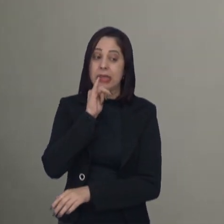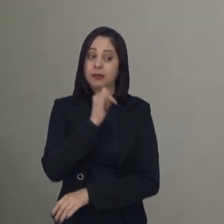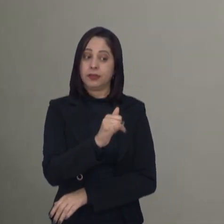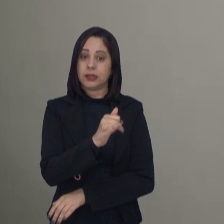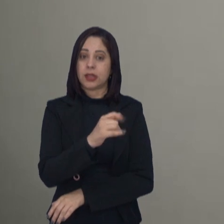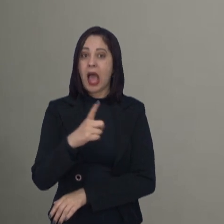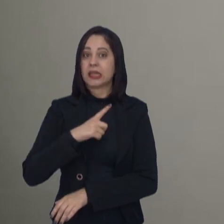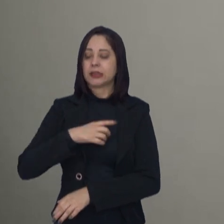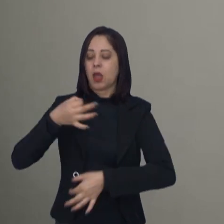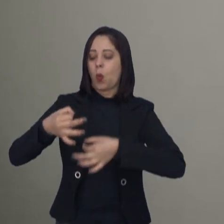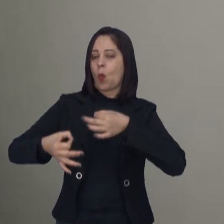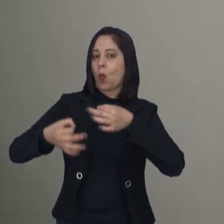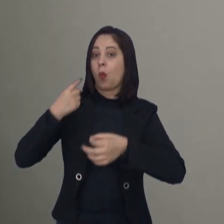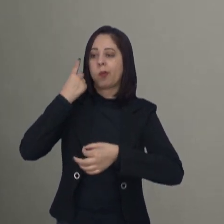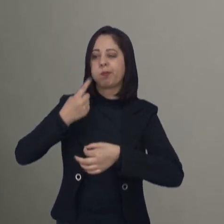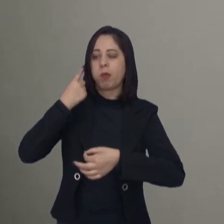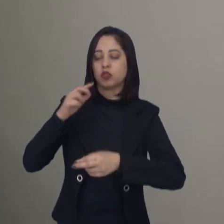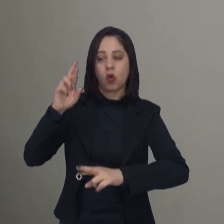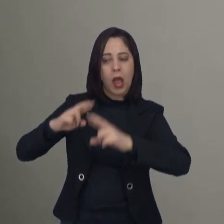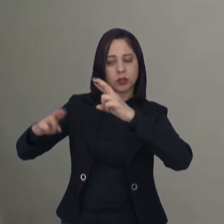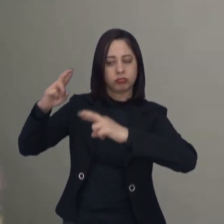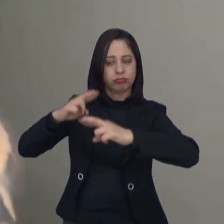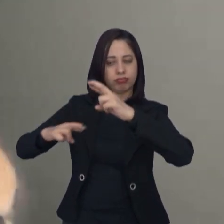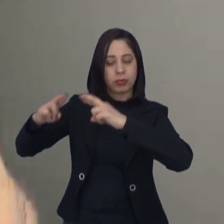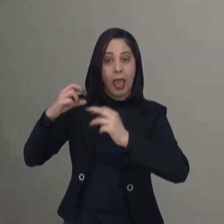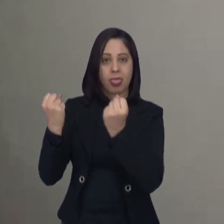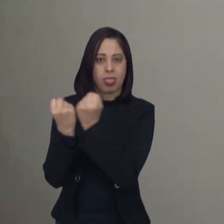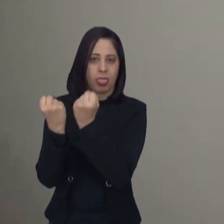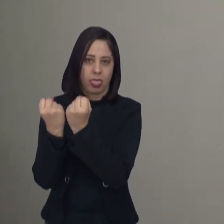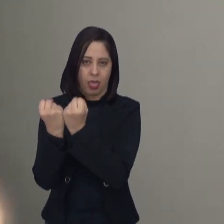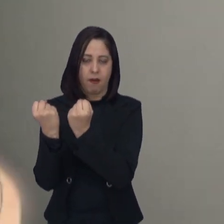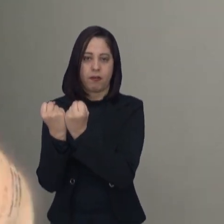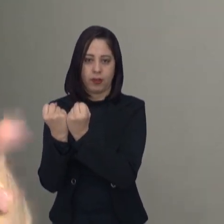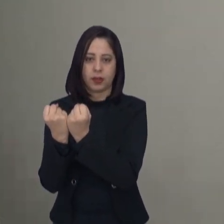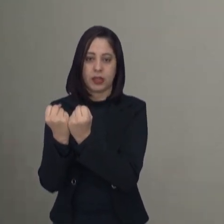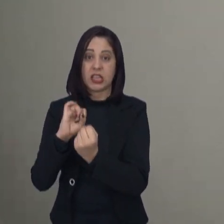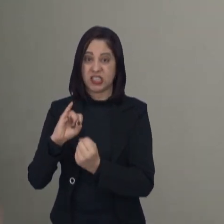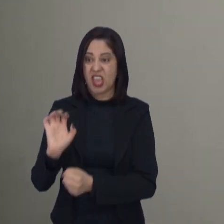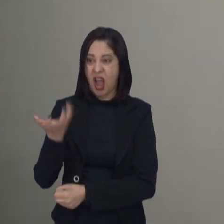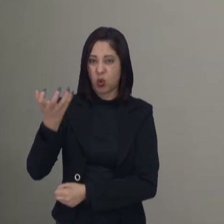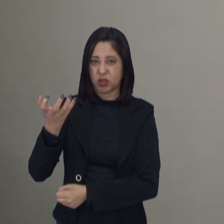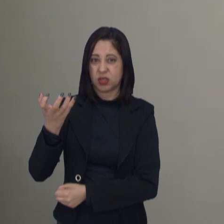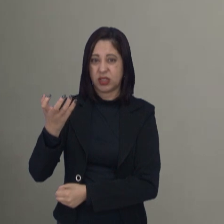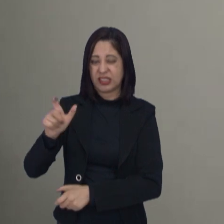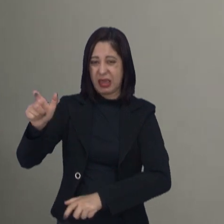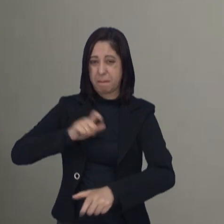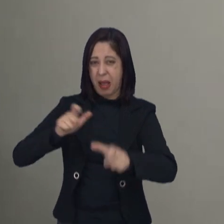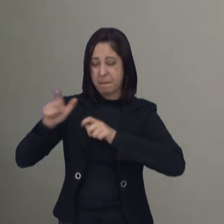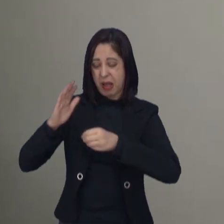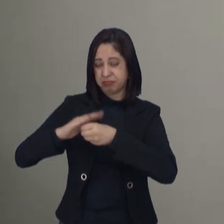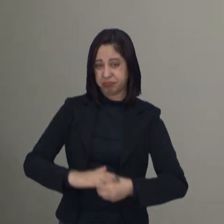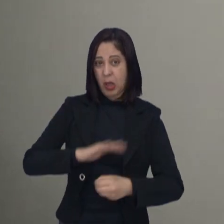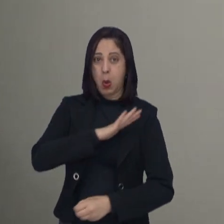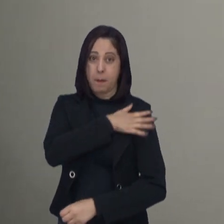que sempre vai estar ali disposta a ir atrás de qualquer ocorrência, qualquer ocorrido que aconteça